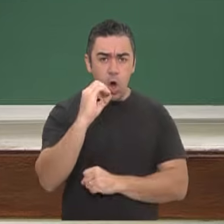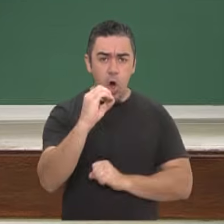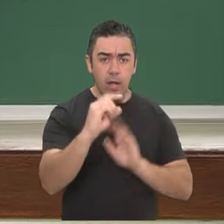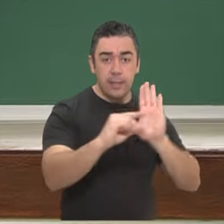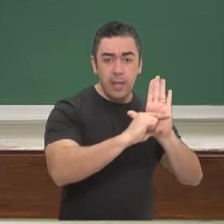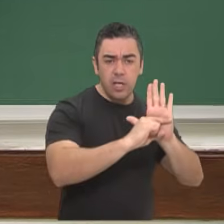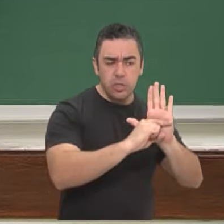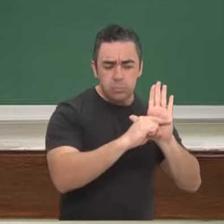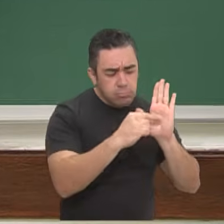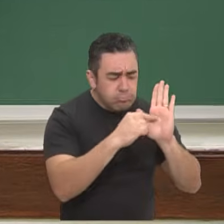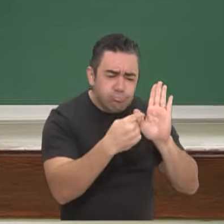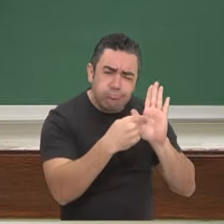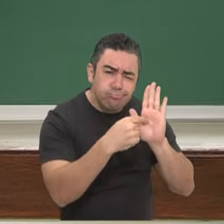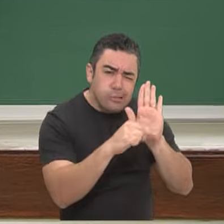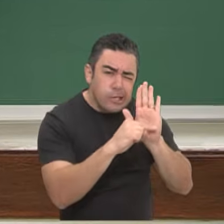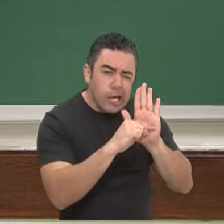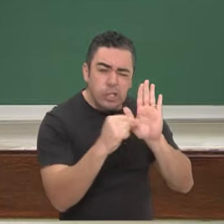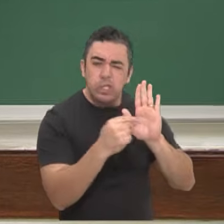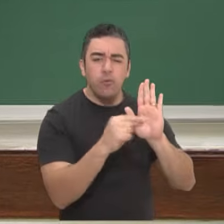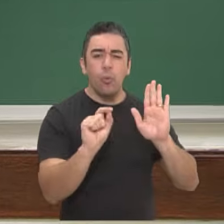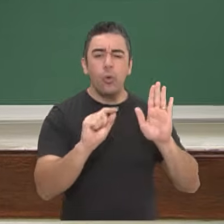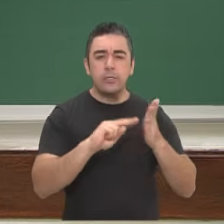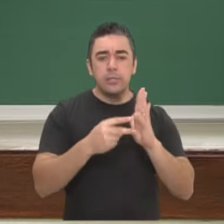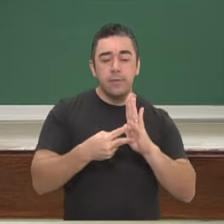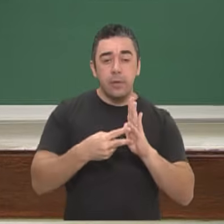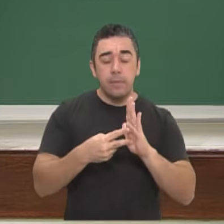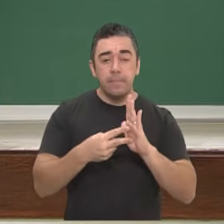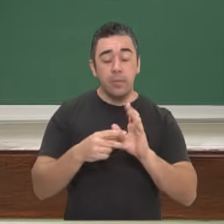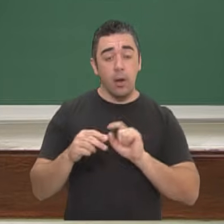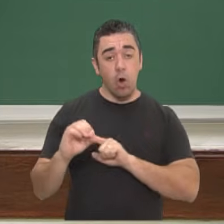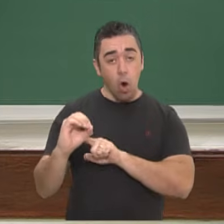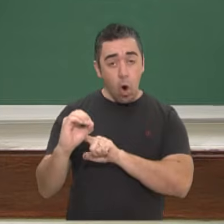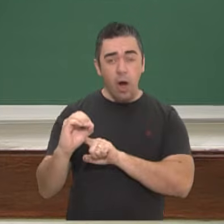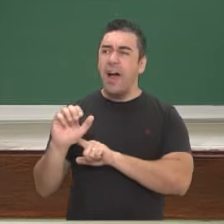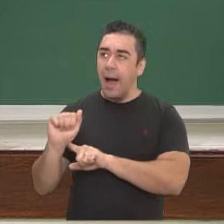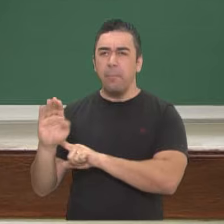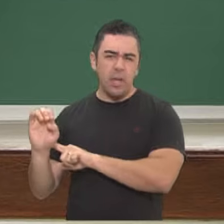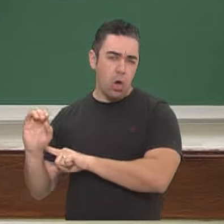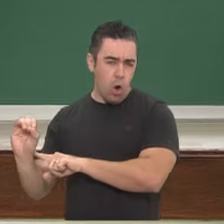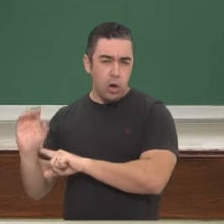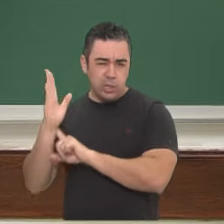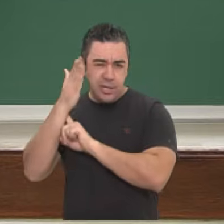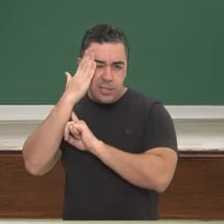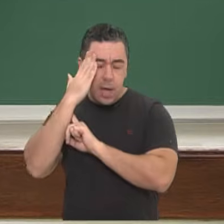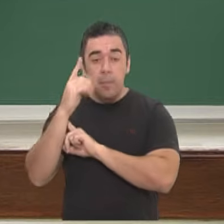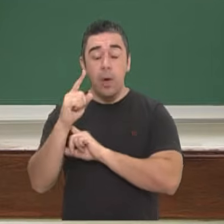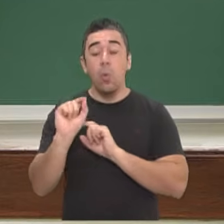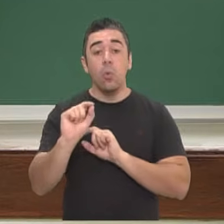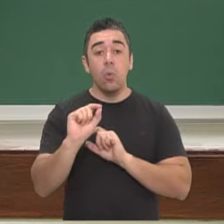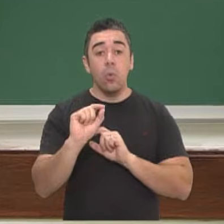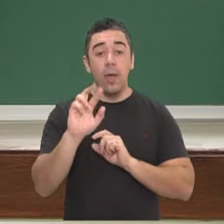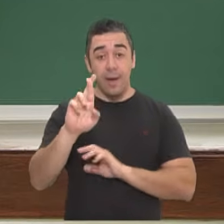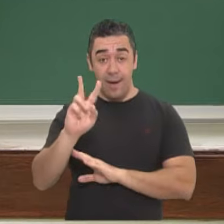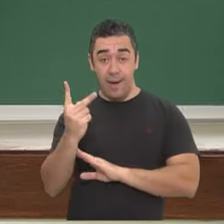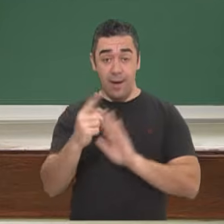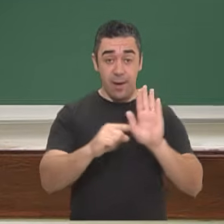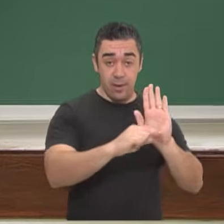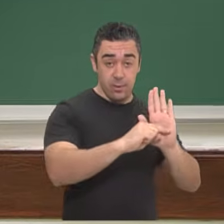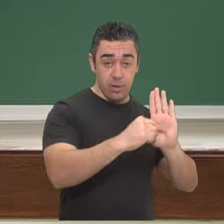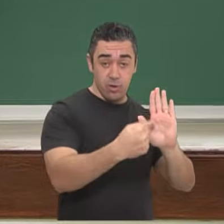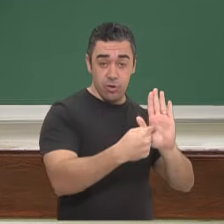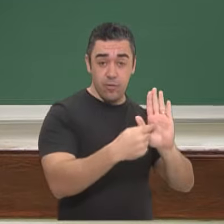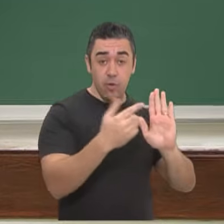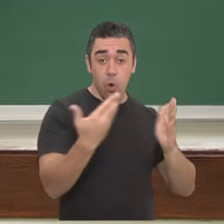duas informações. Do sistema ABO, sangue tipo O, e o negativo é o fator RH, que é isso que a gente vai estudar na aula de hoje,